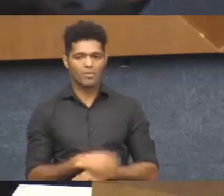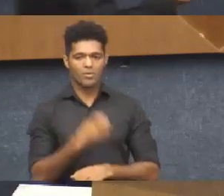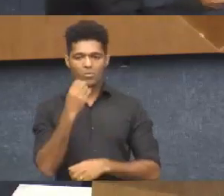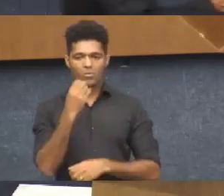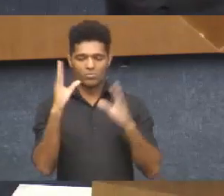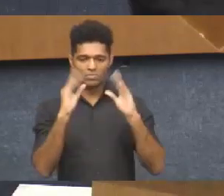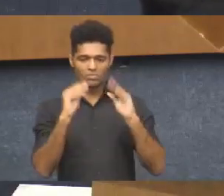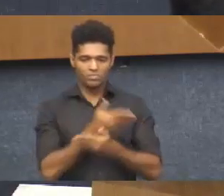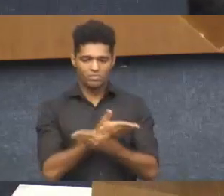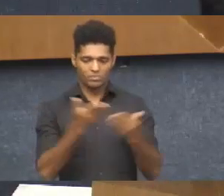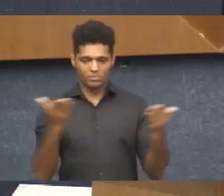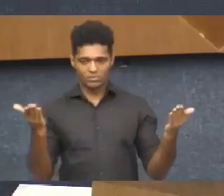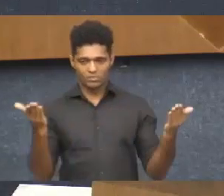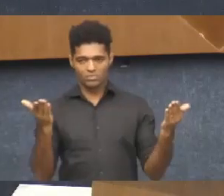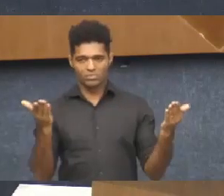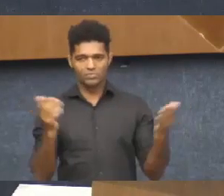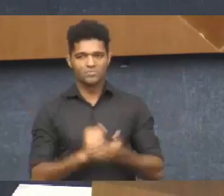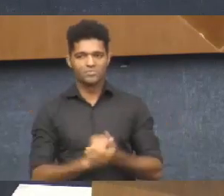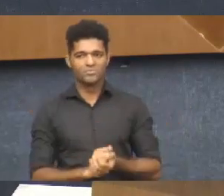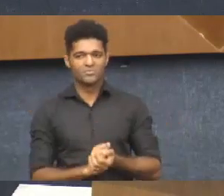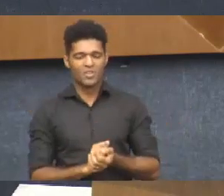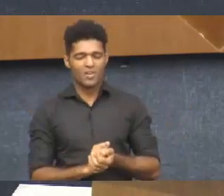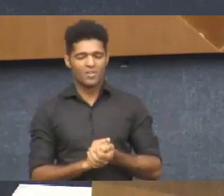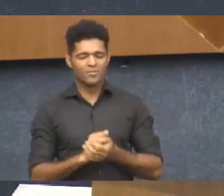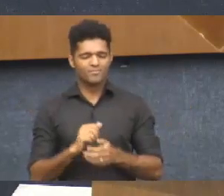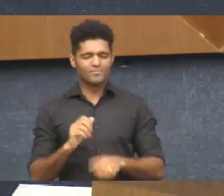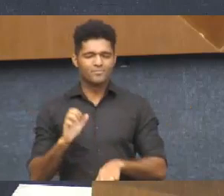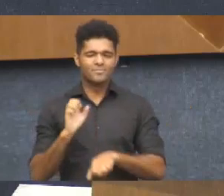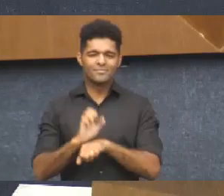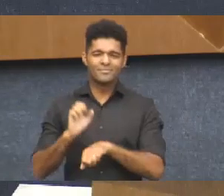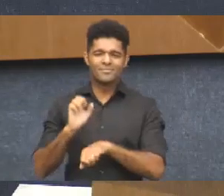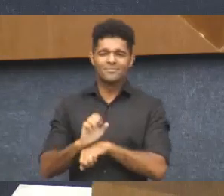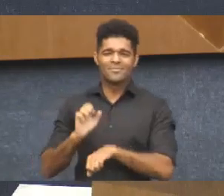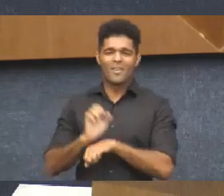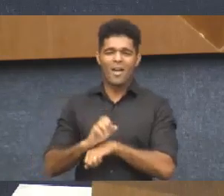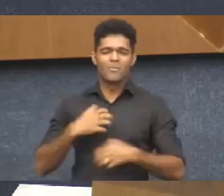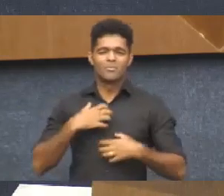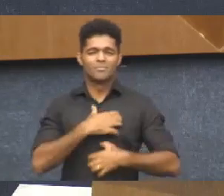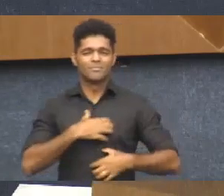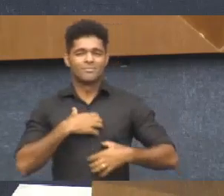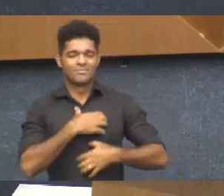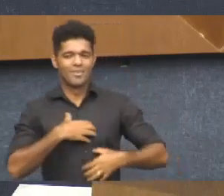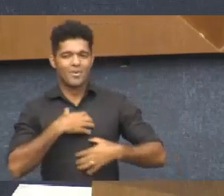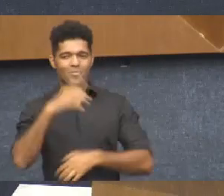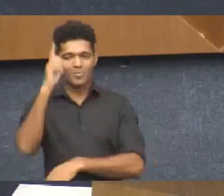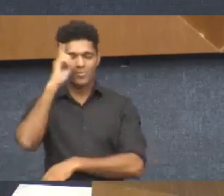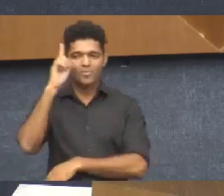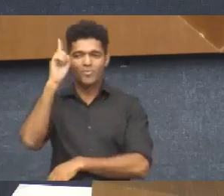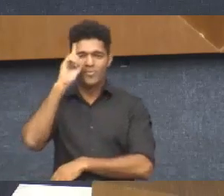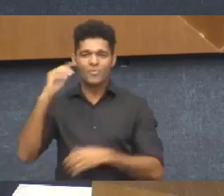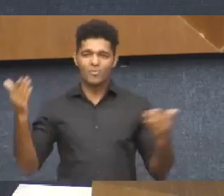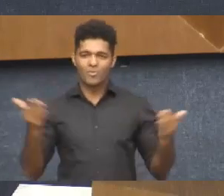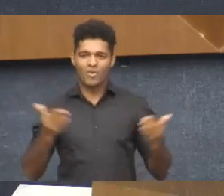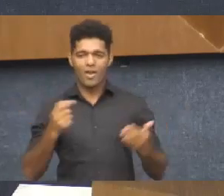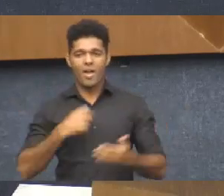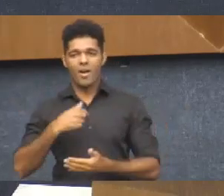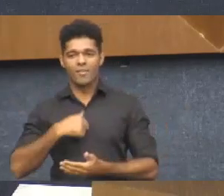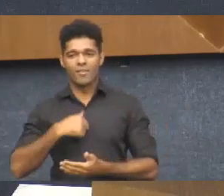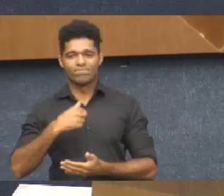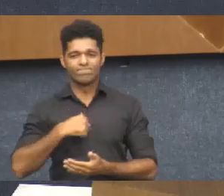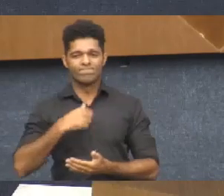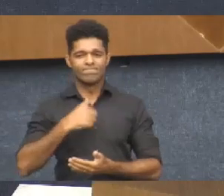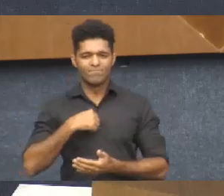Boa noite a todos. Eu já estava esperando por esse dia há algum tempo, viu, Paulo? Eu sou um fã